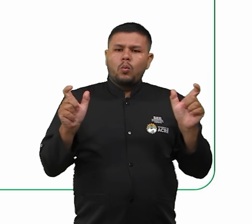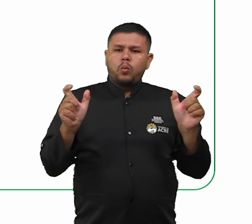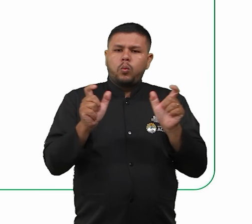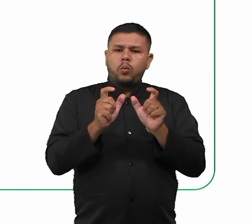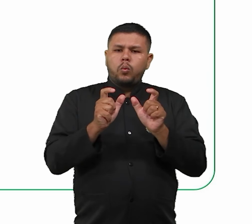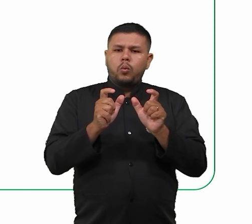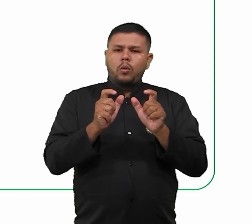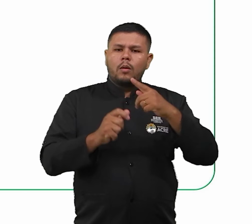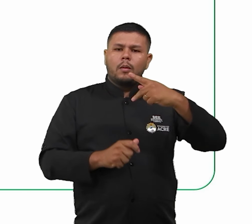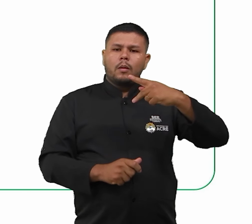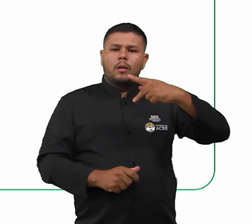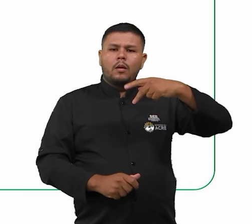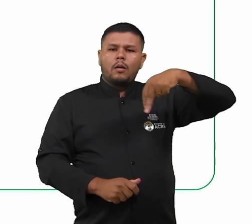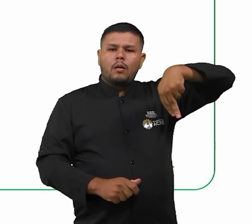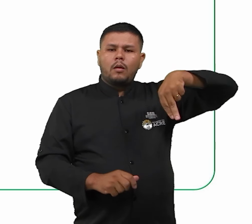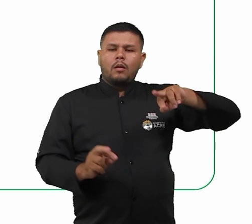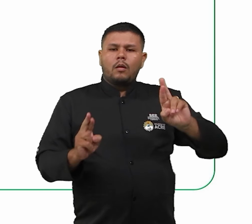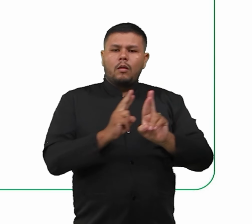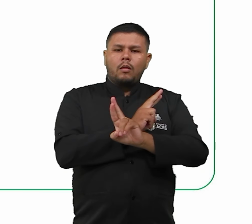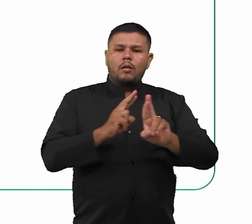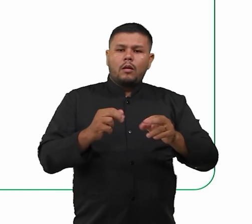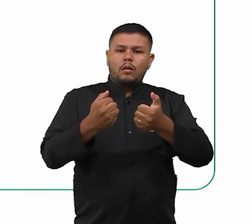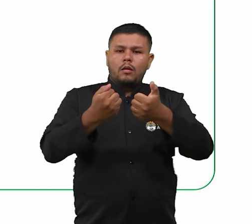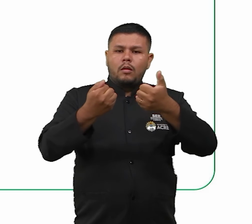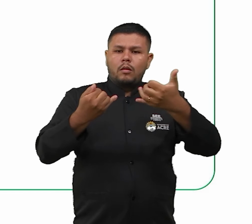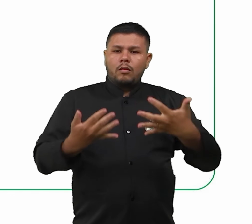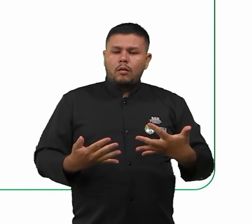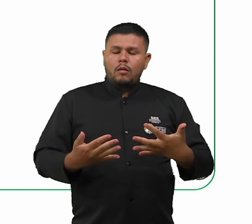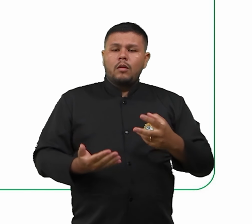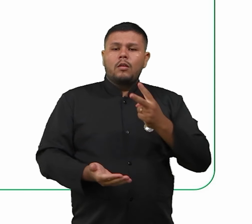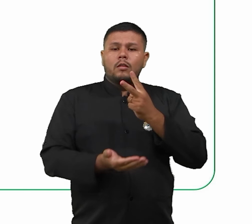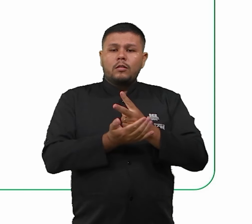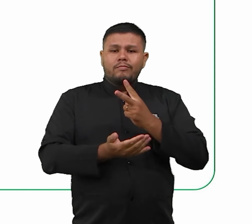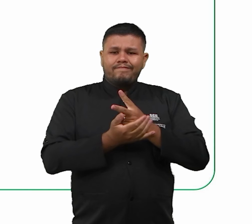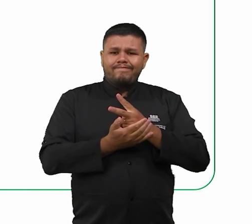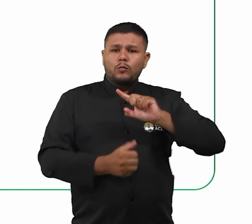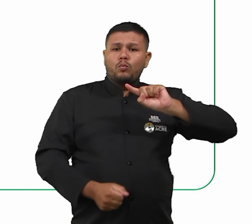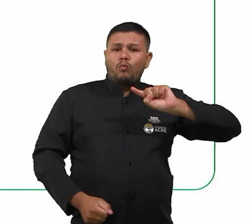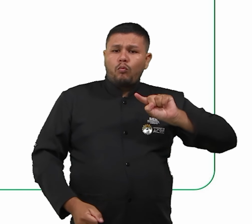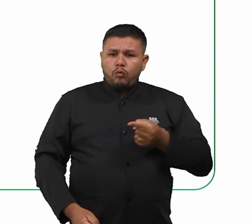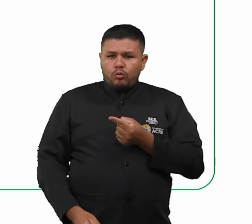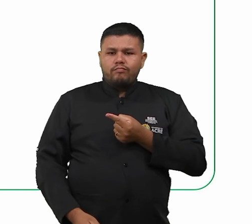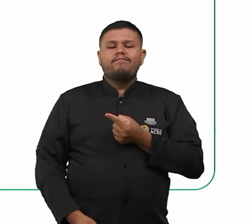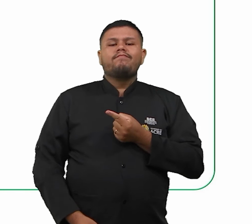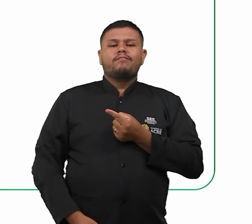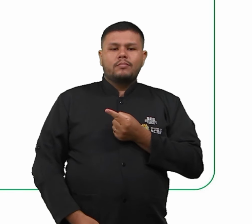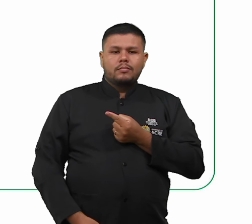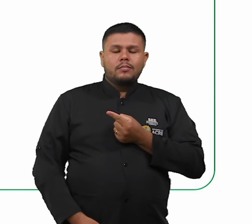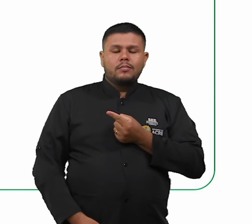tem uma característica, a explicativa sempre vem associada com a vírgula. Sempre encontra aqui as duas